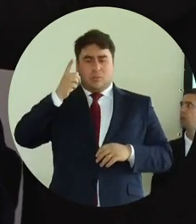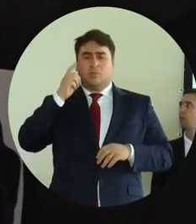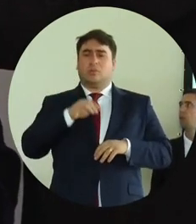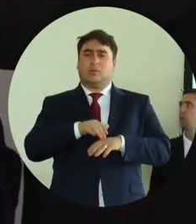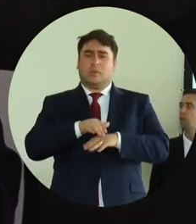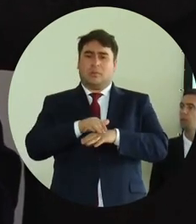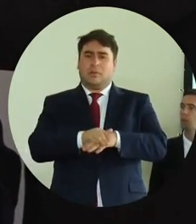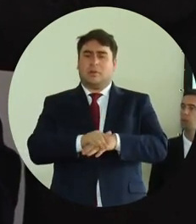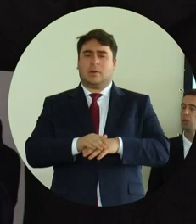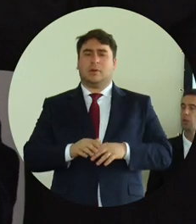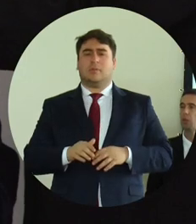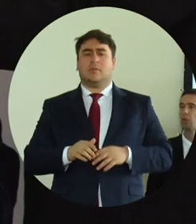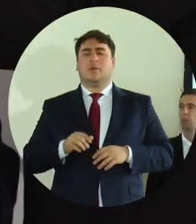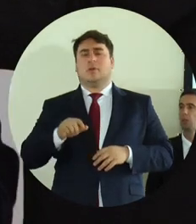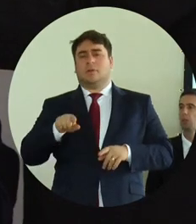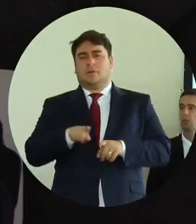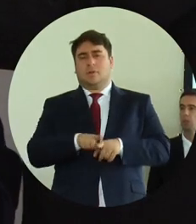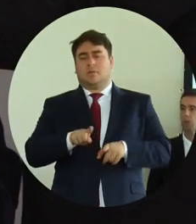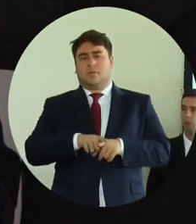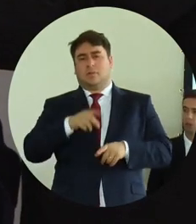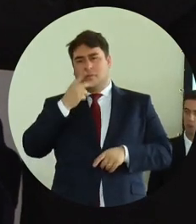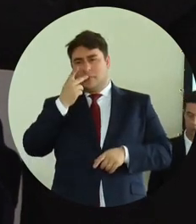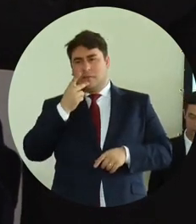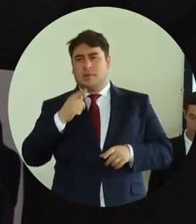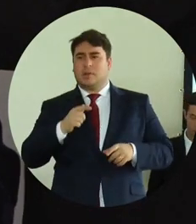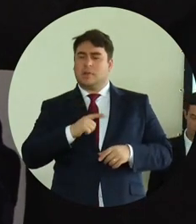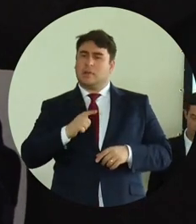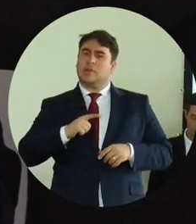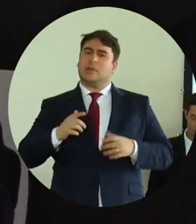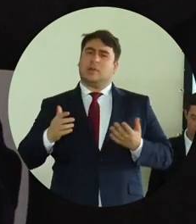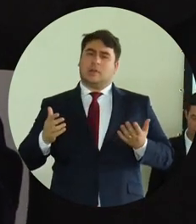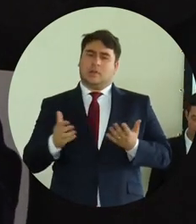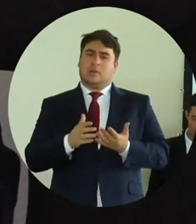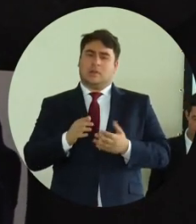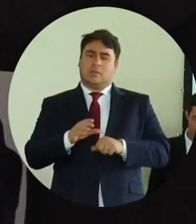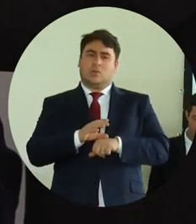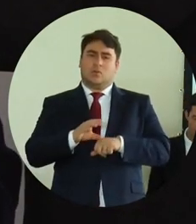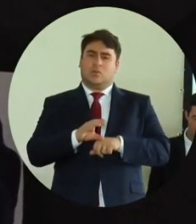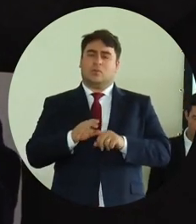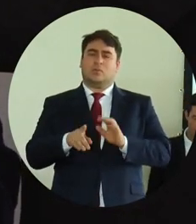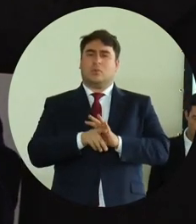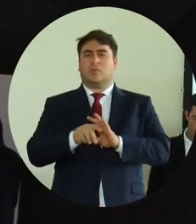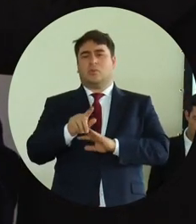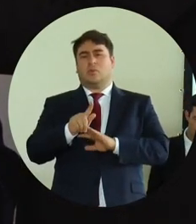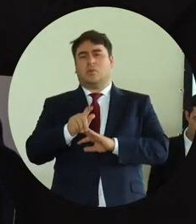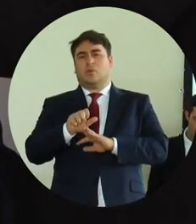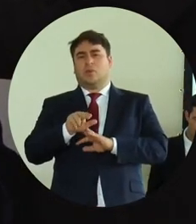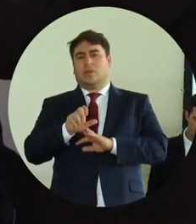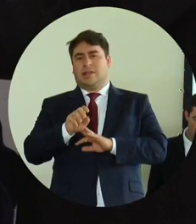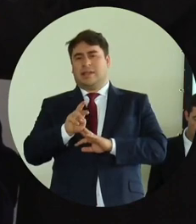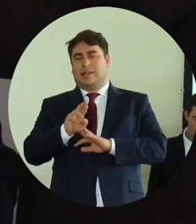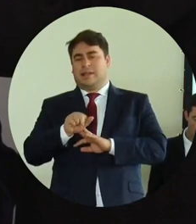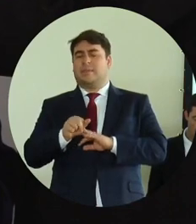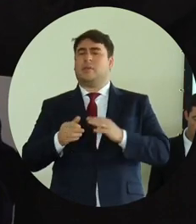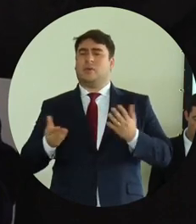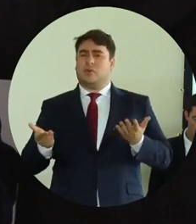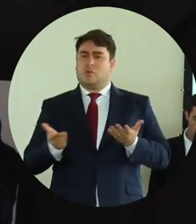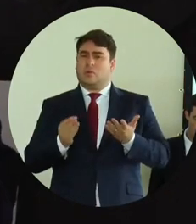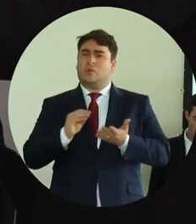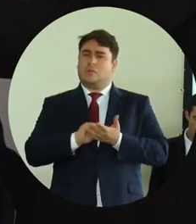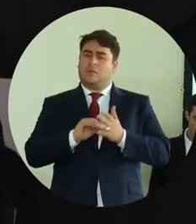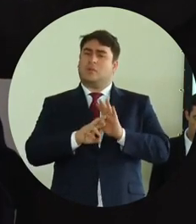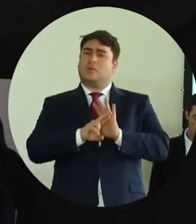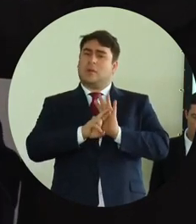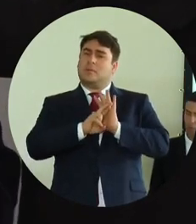Gabrilli, ao comitê de monitoramento, né, que monitora a convenção em Genebra, que hoje carece de uma